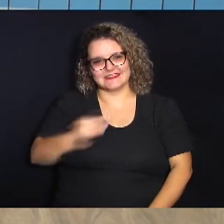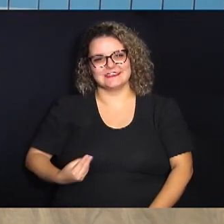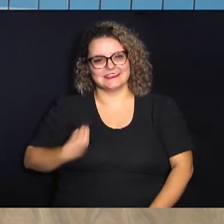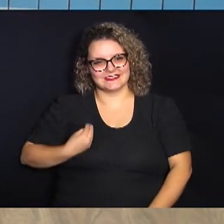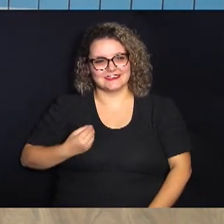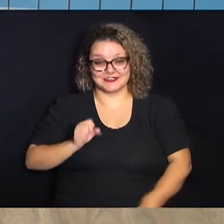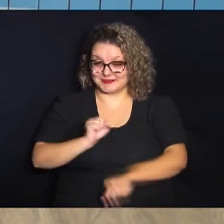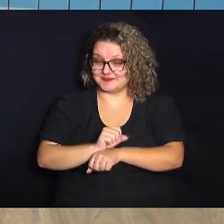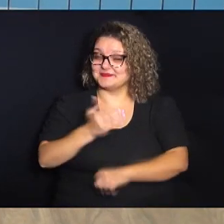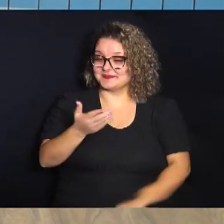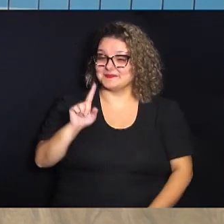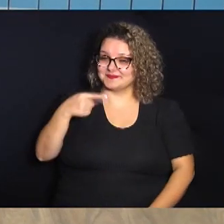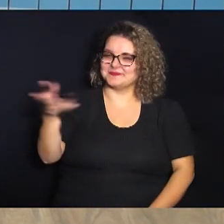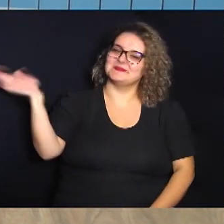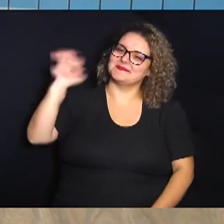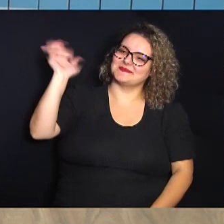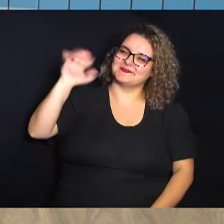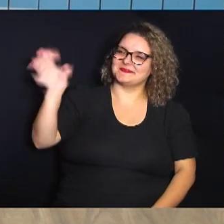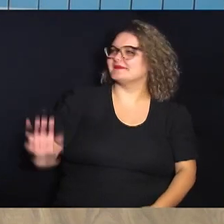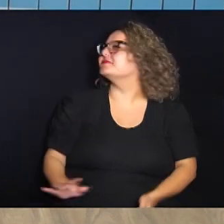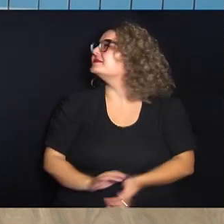te espero até lá tchau